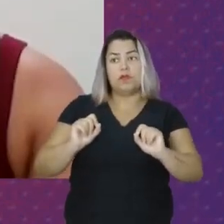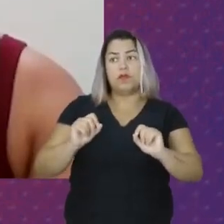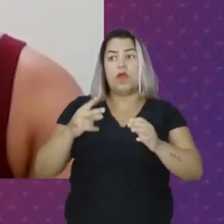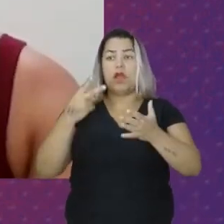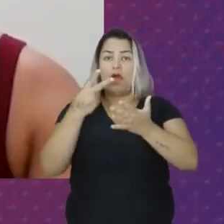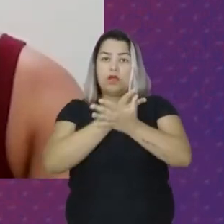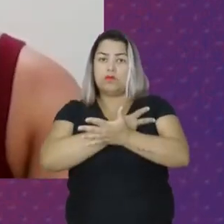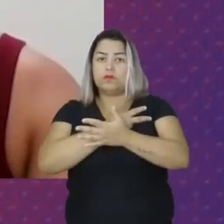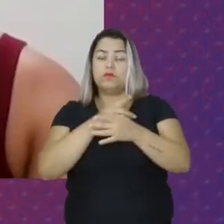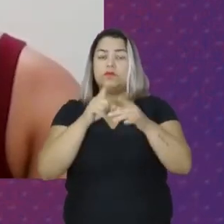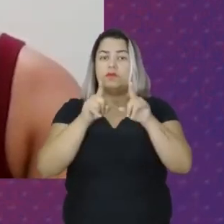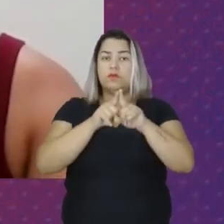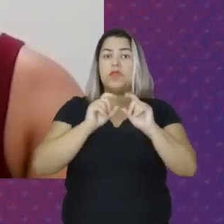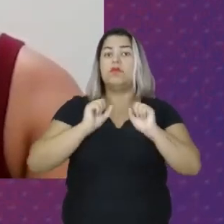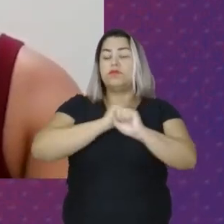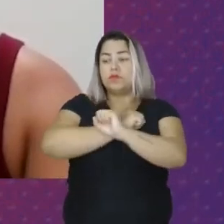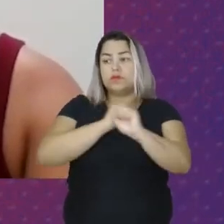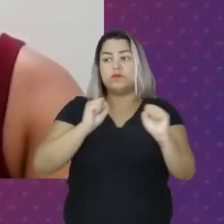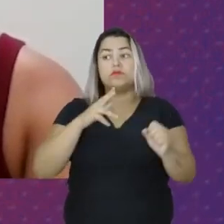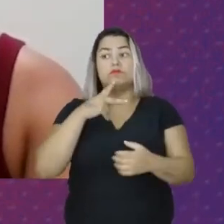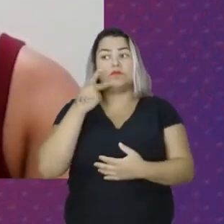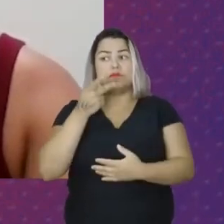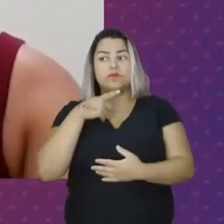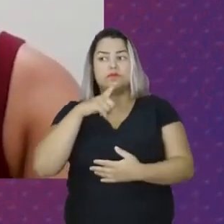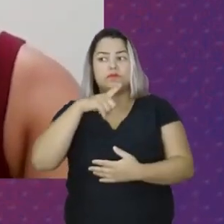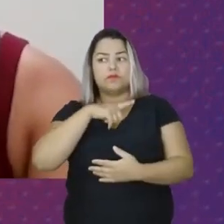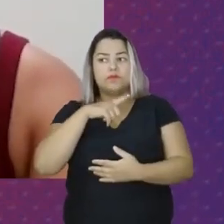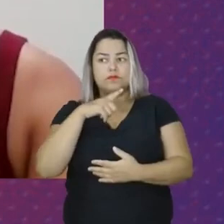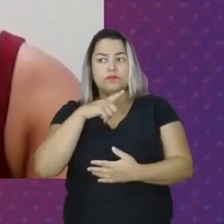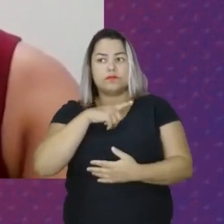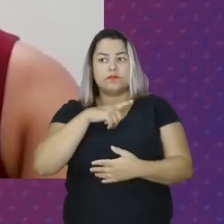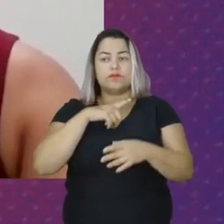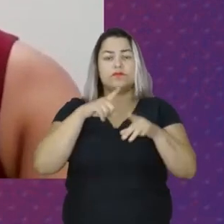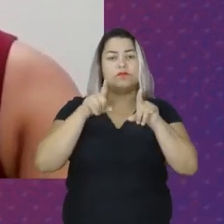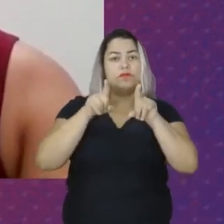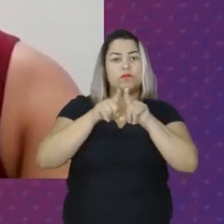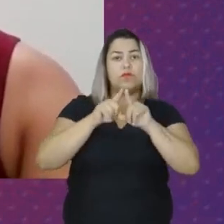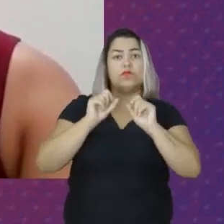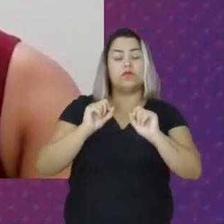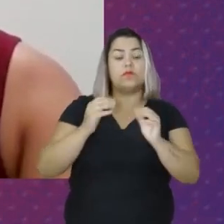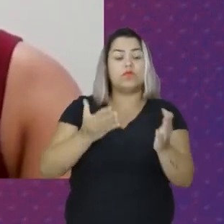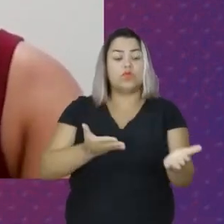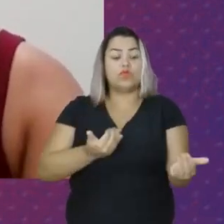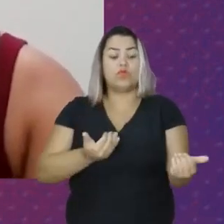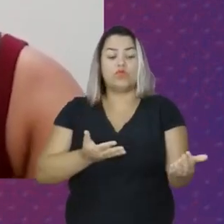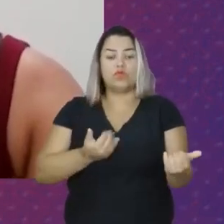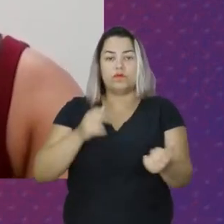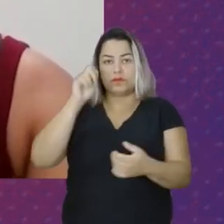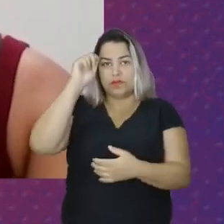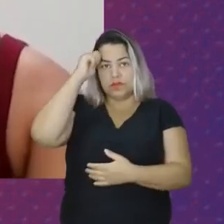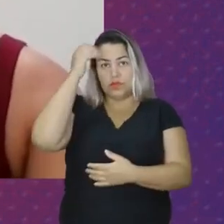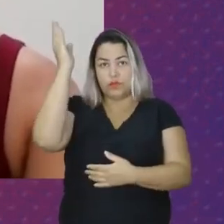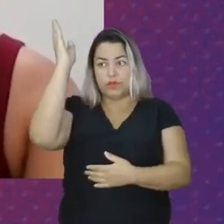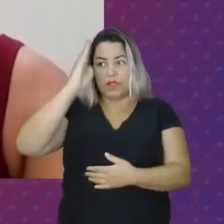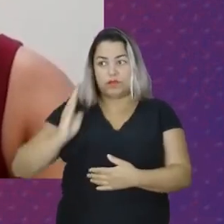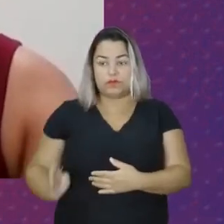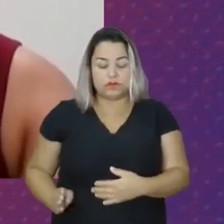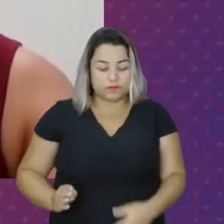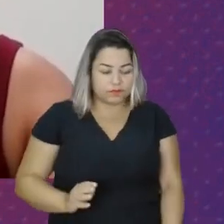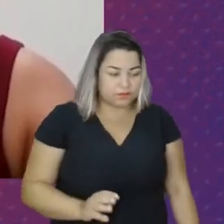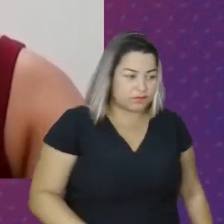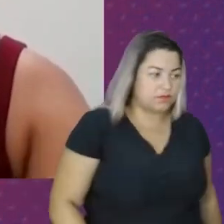que ocorrem, é possível dizer que existe uma espécie de genocídio contra a juventude negra no Brasil. E aí, depois, nos anos